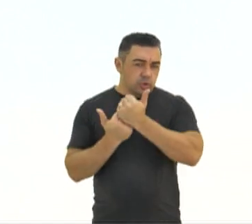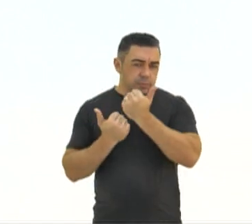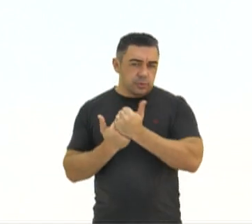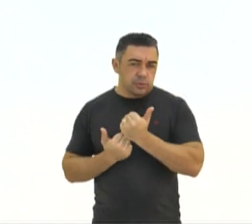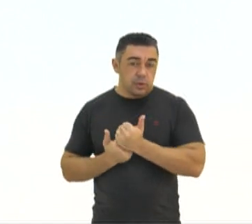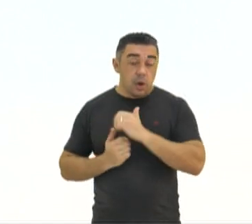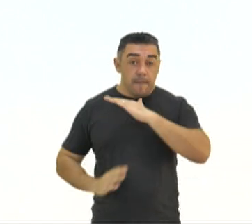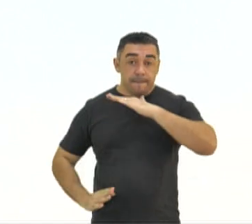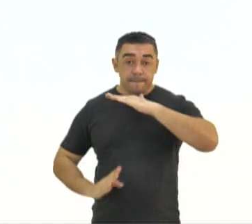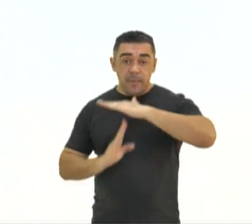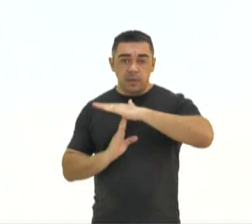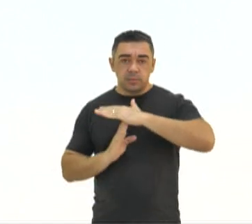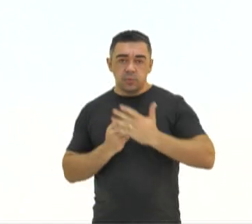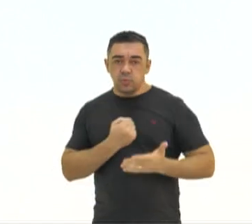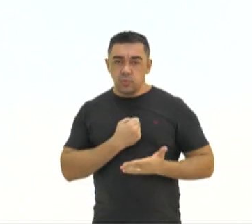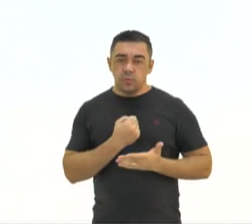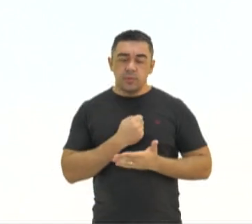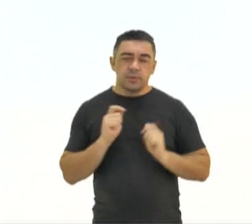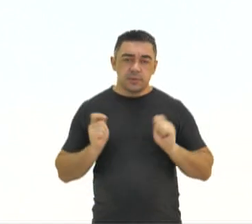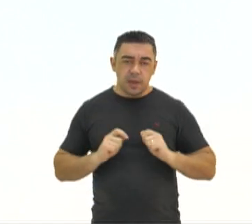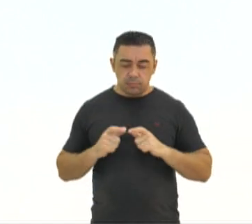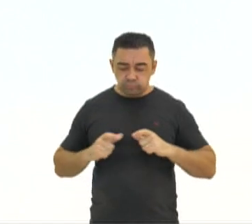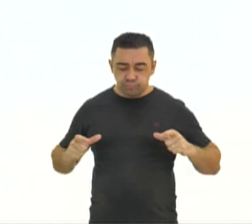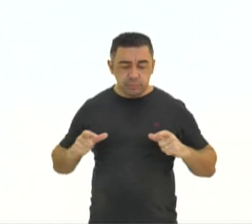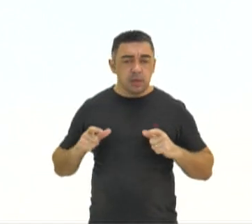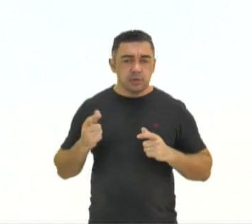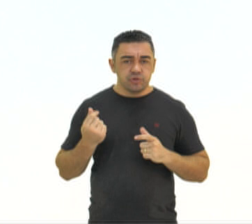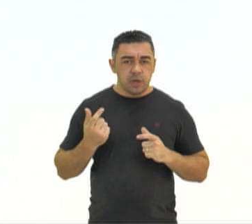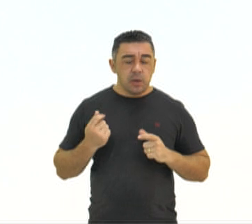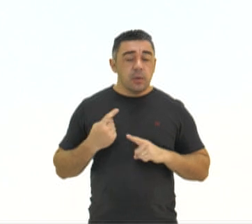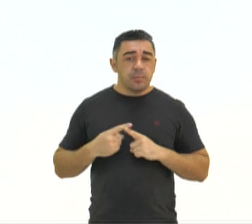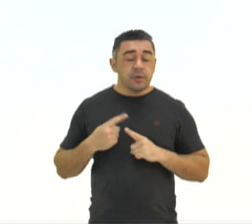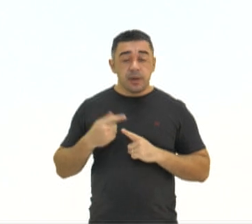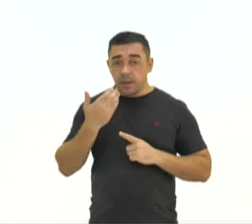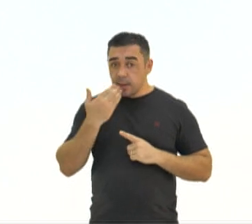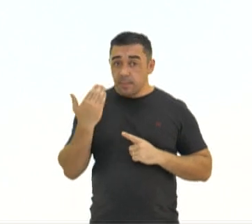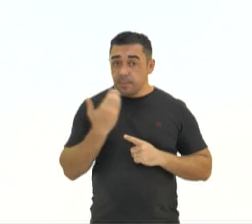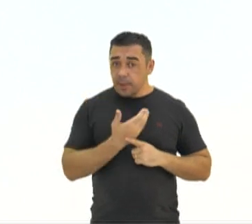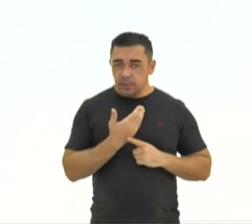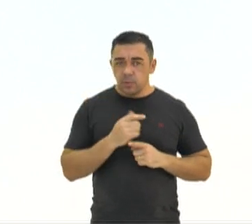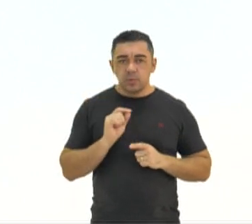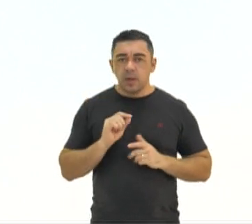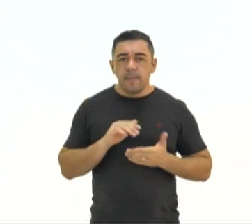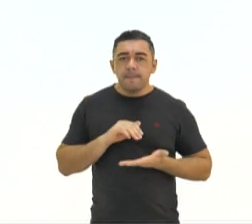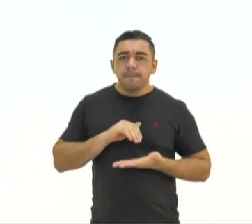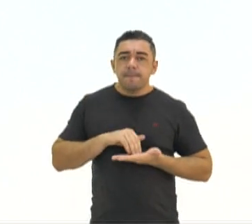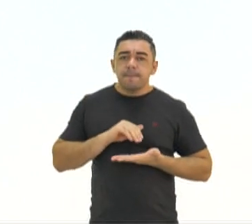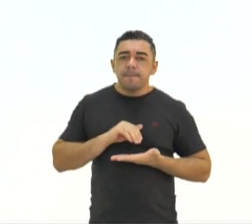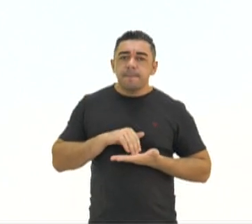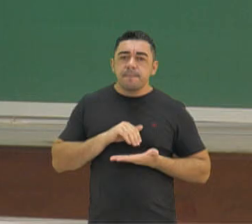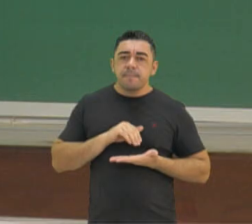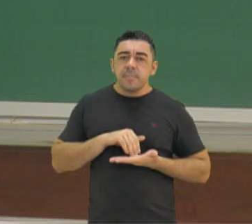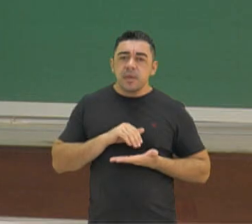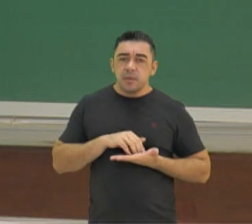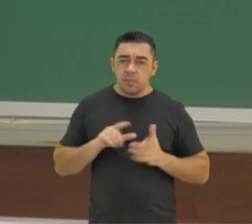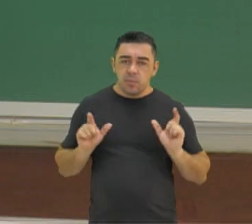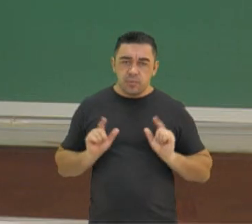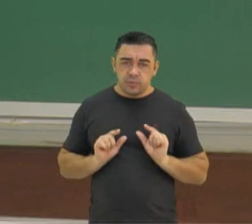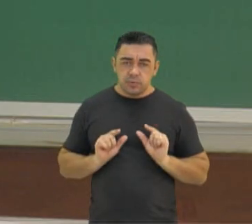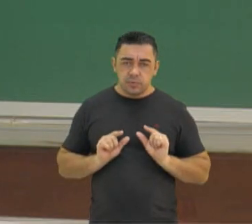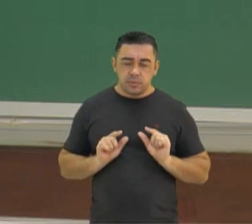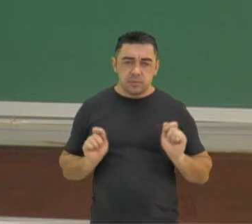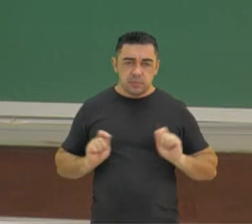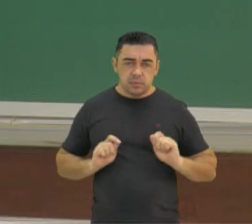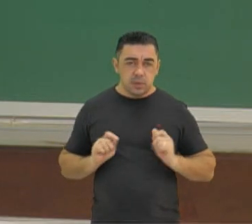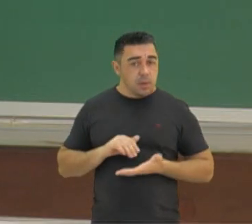pelo número máximo de cédulas, porque lá que o exercício nos pede o mínimo possível de cédulas, né? Então,